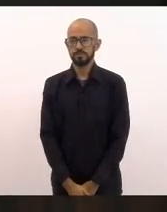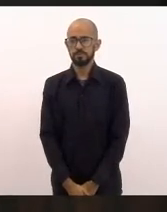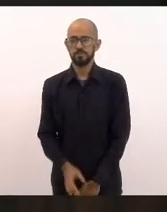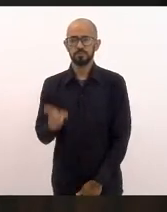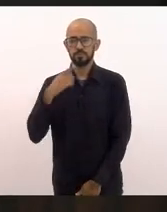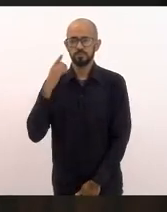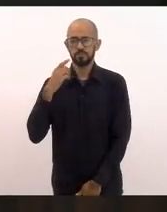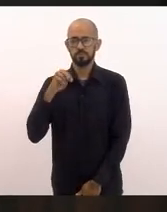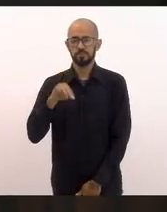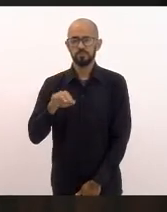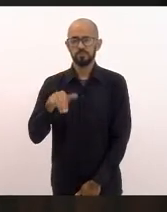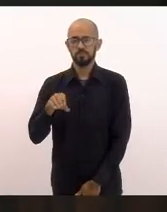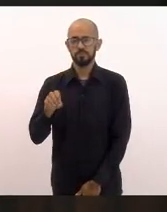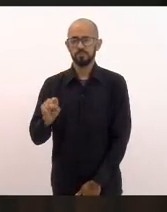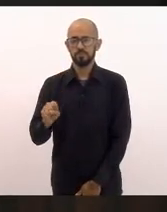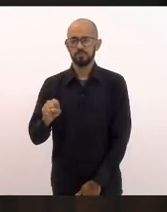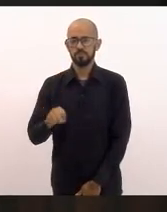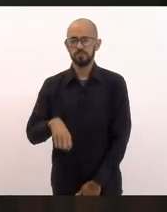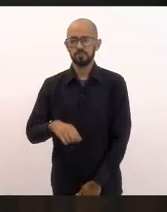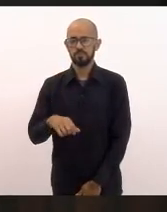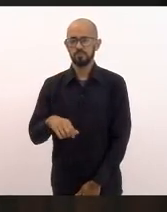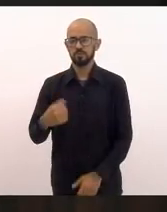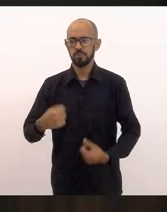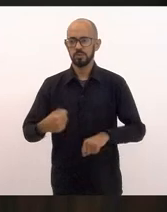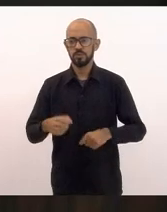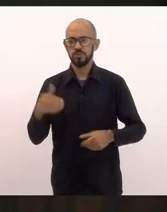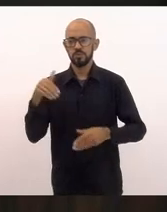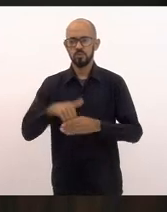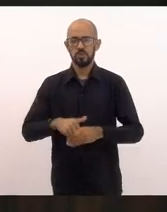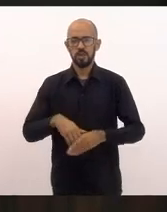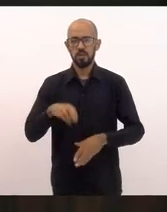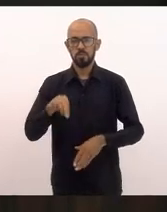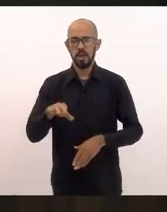Deputado Marcos Vinícius. Tem que votar, Marcos.